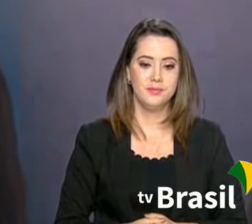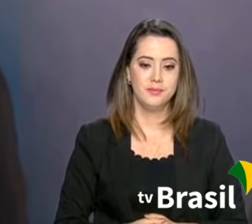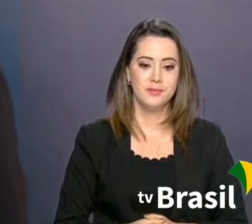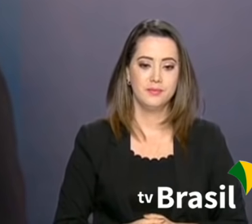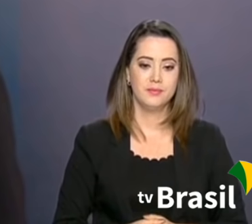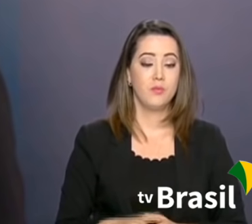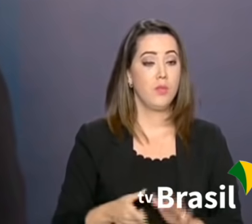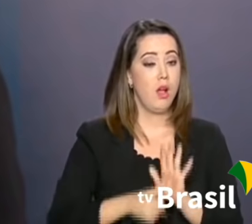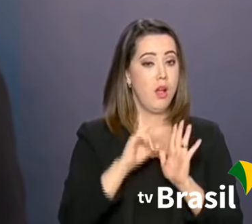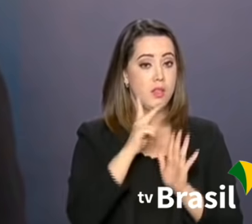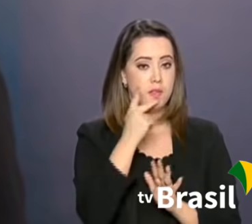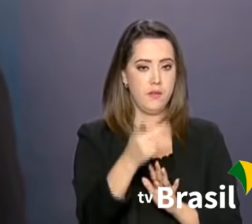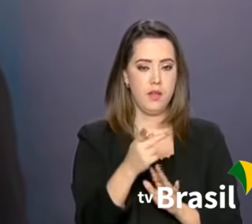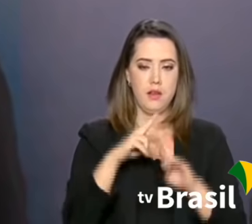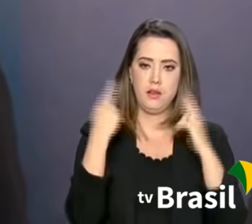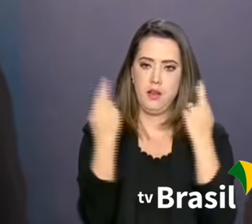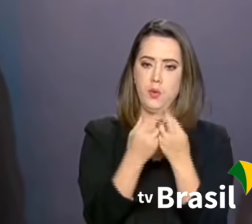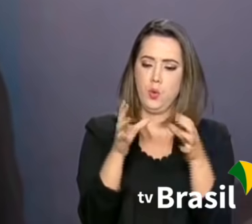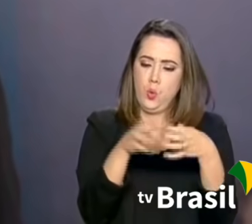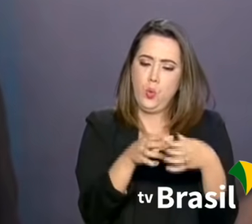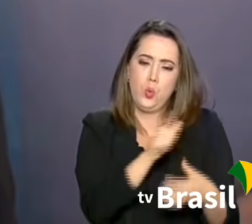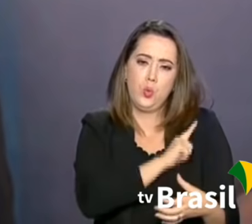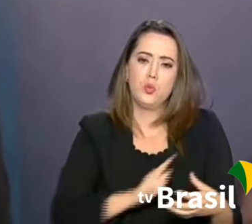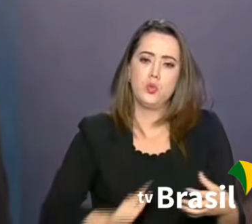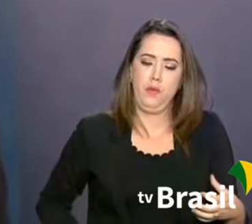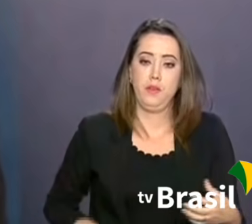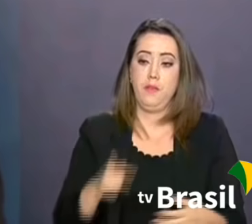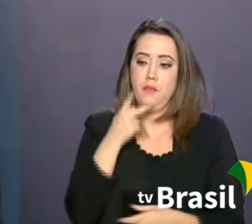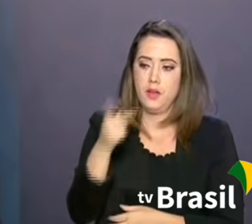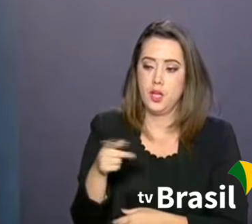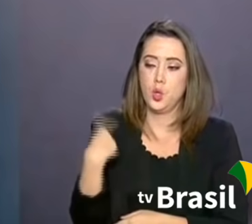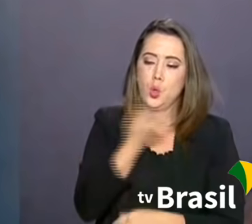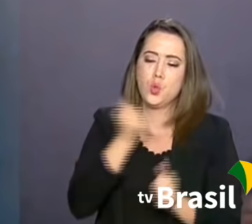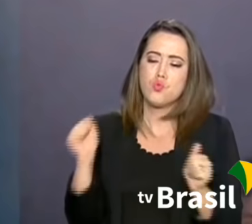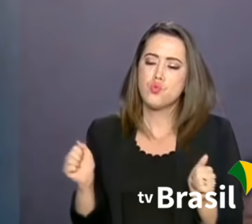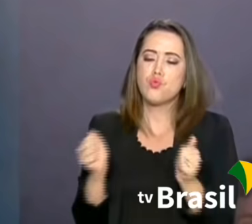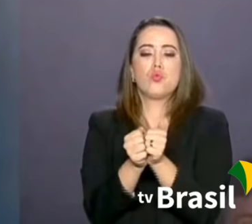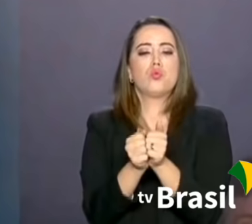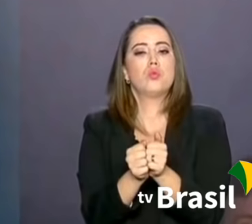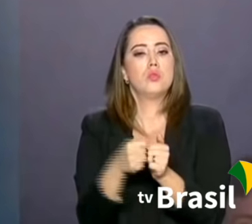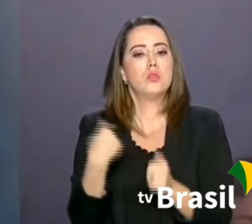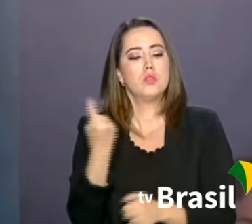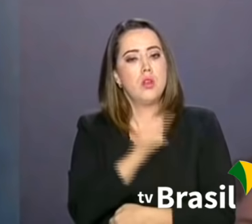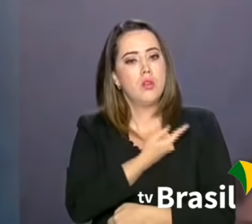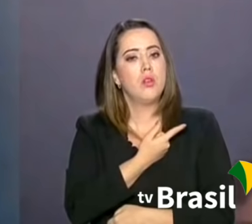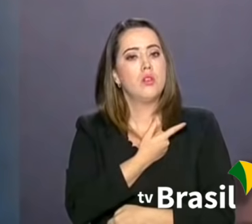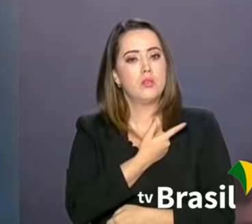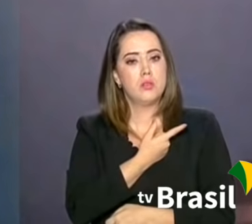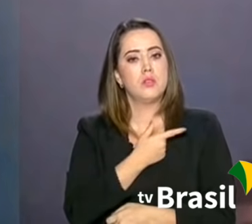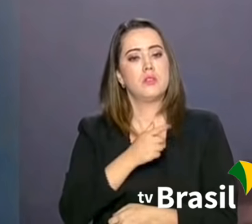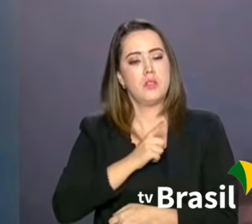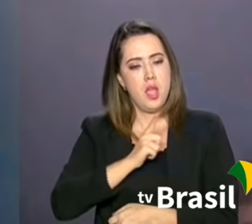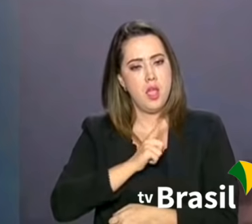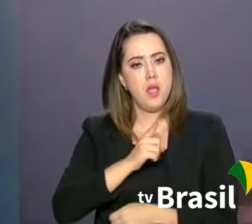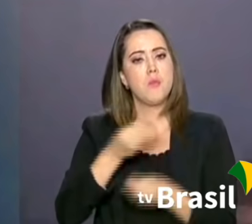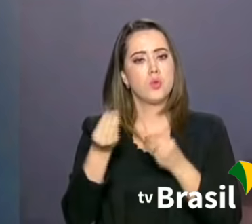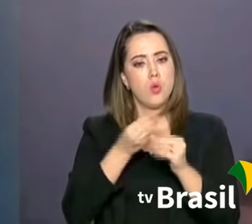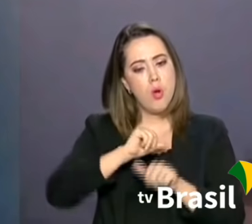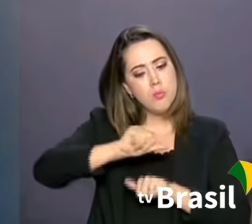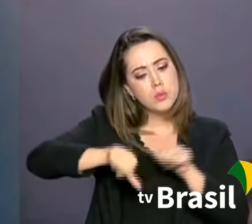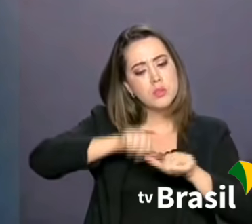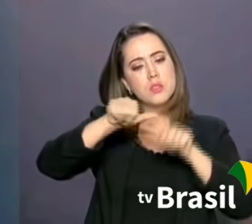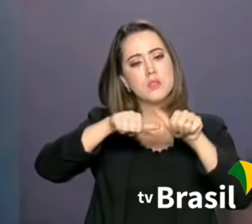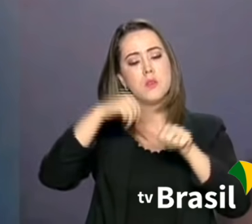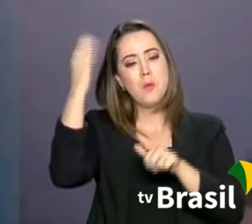Disse há pouco na reunião de governadores que juntos nós temos como colocar o Brasil no local de